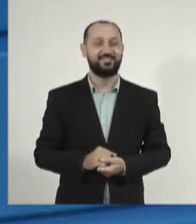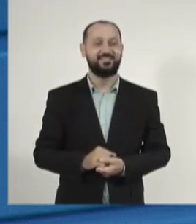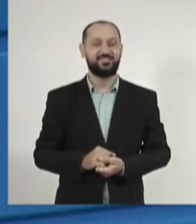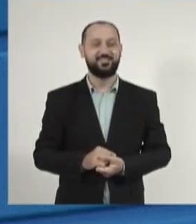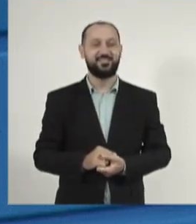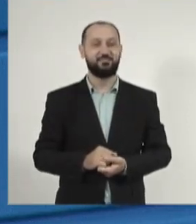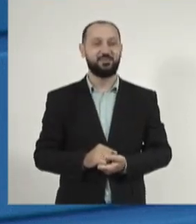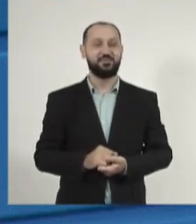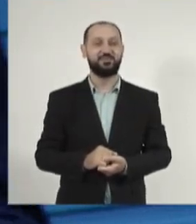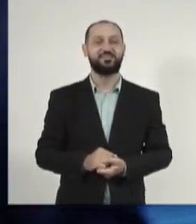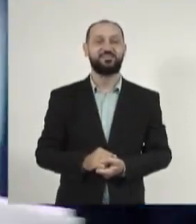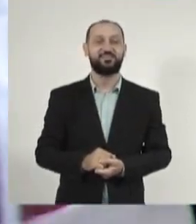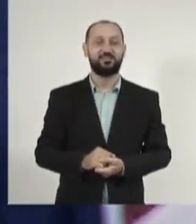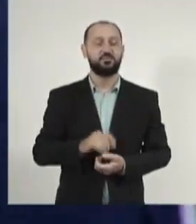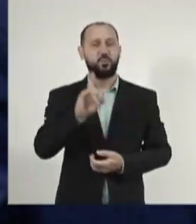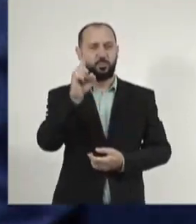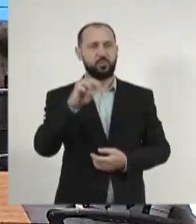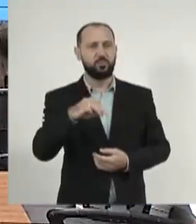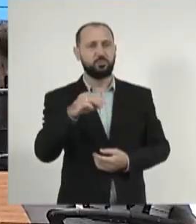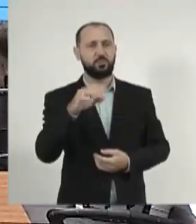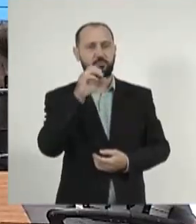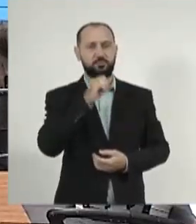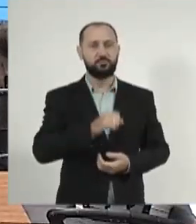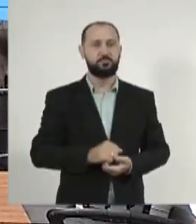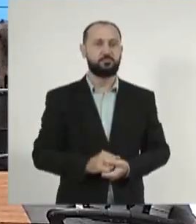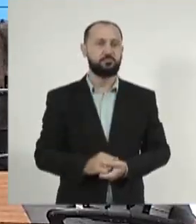Só um minutinho, senhor presidente.